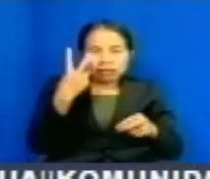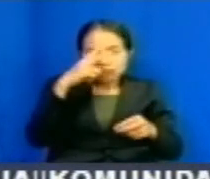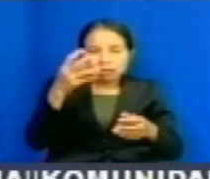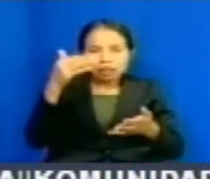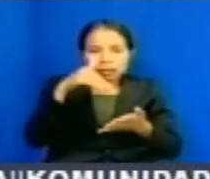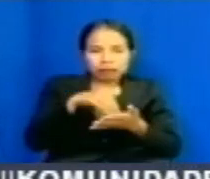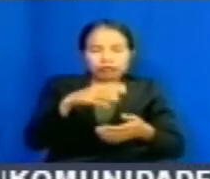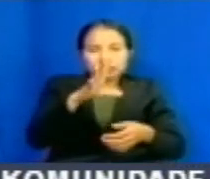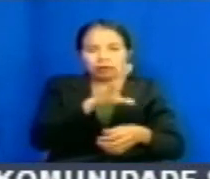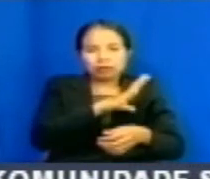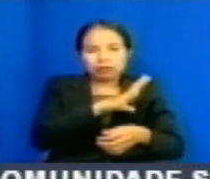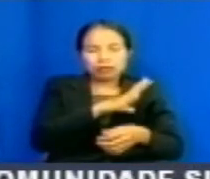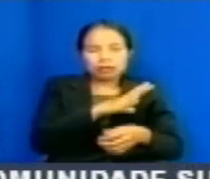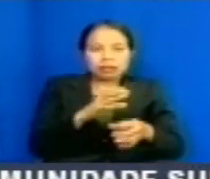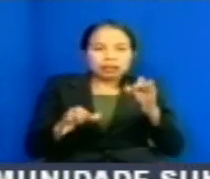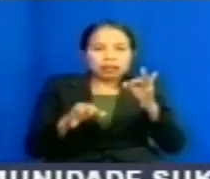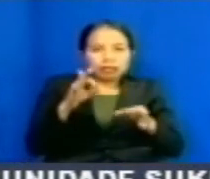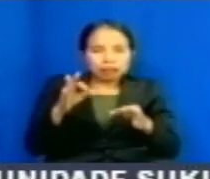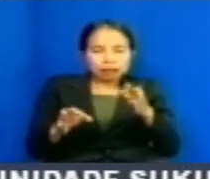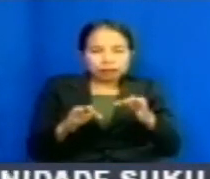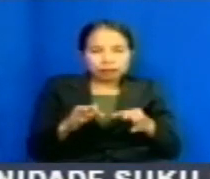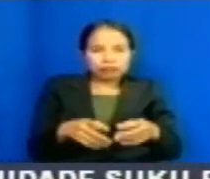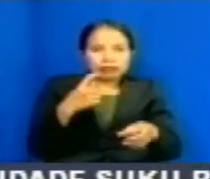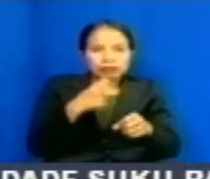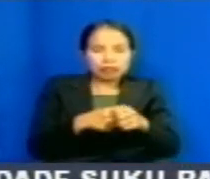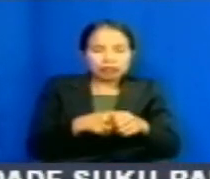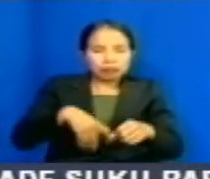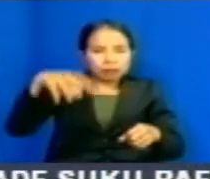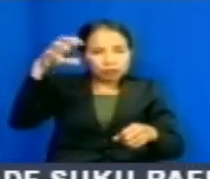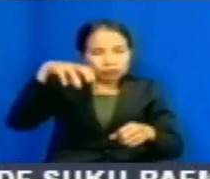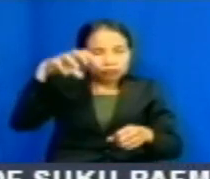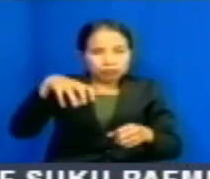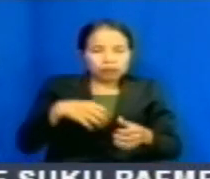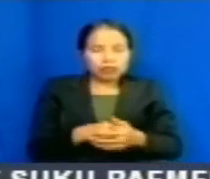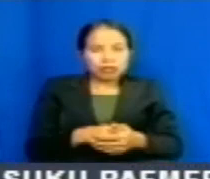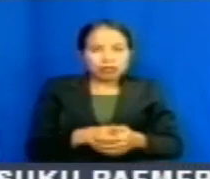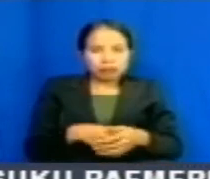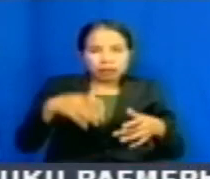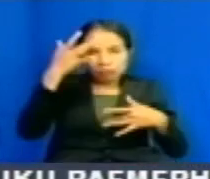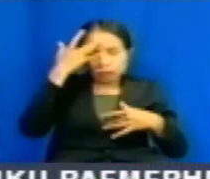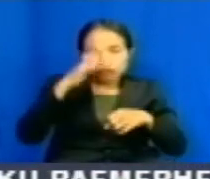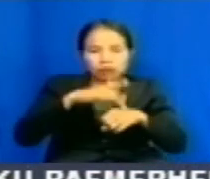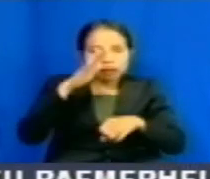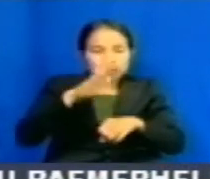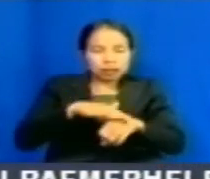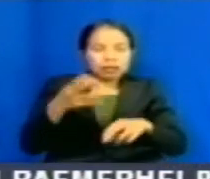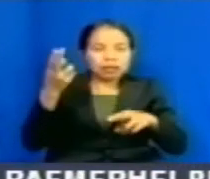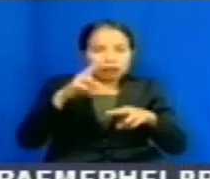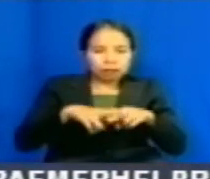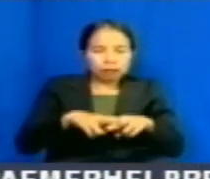fali, rodi hem fila fali caric. E a tempo o da monorai maca caso ne aumenta, sai